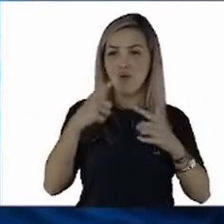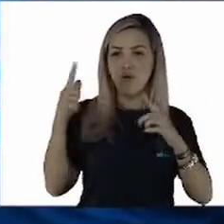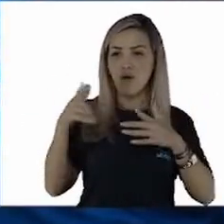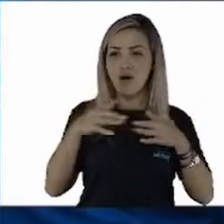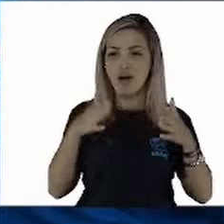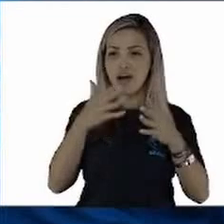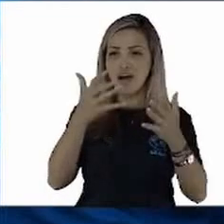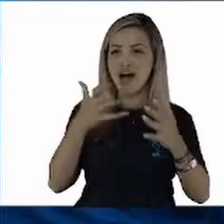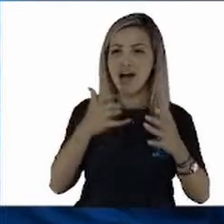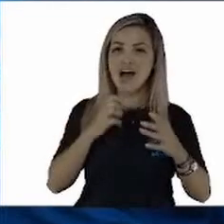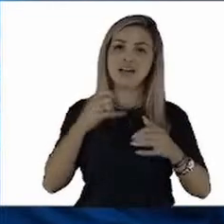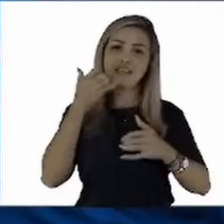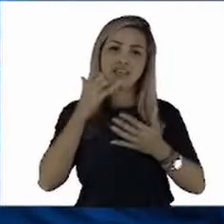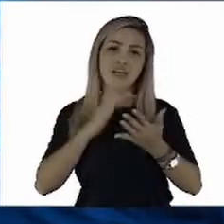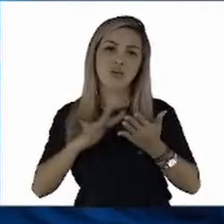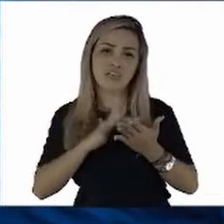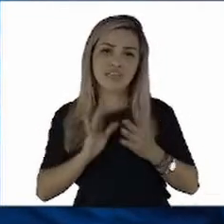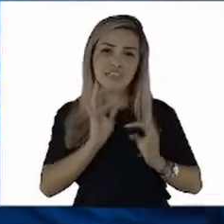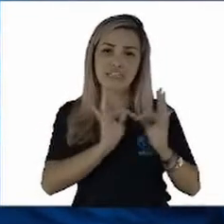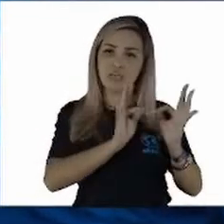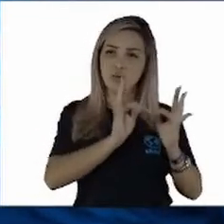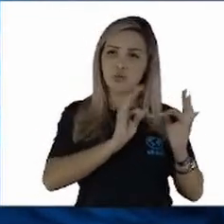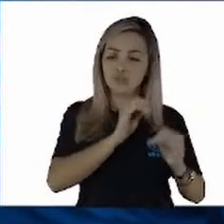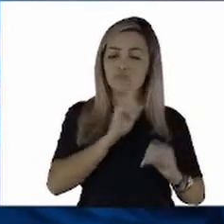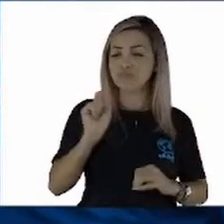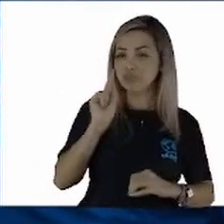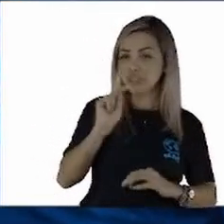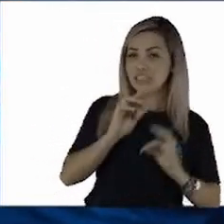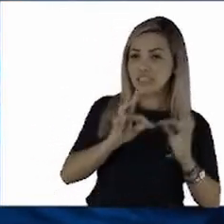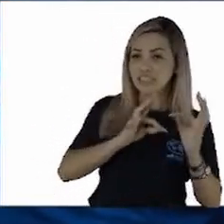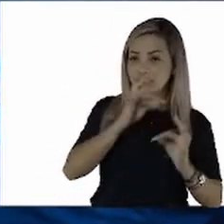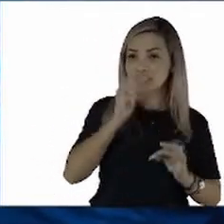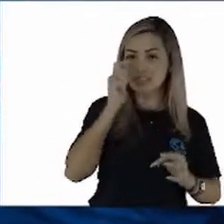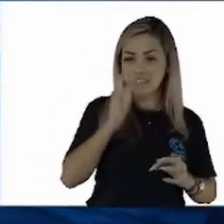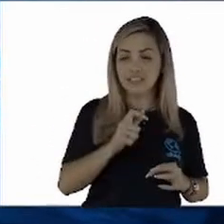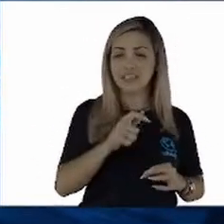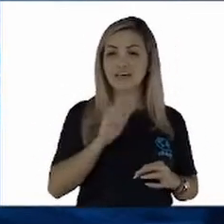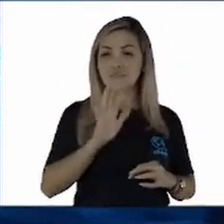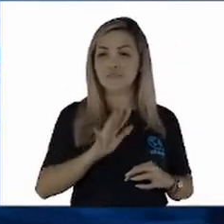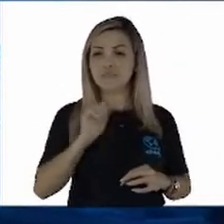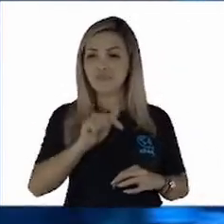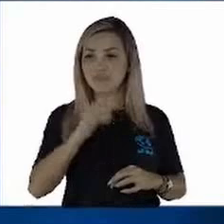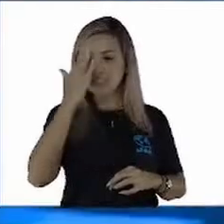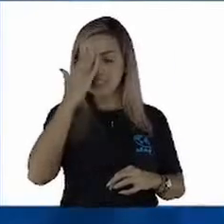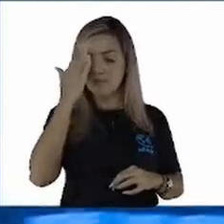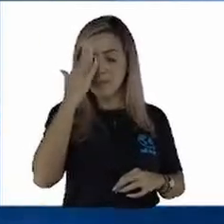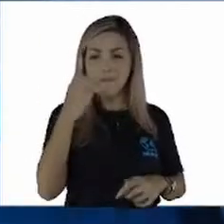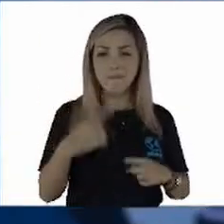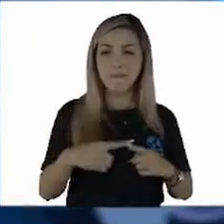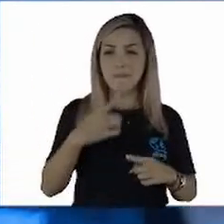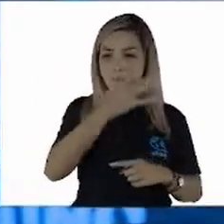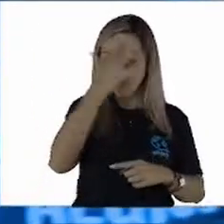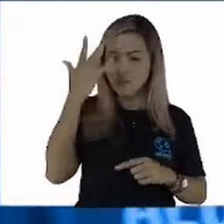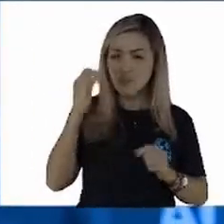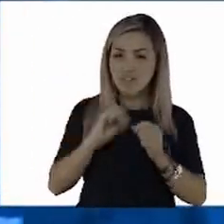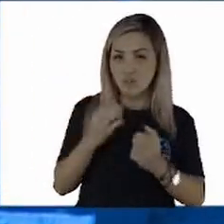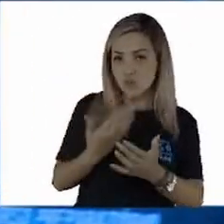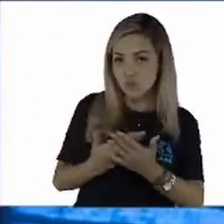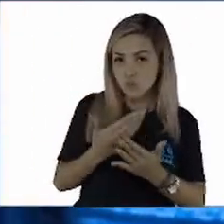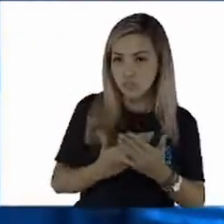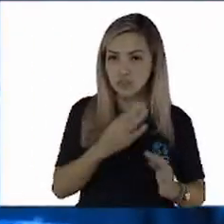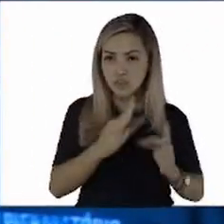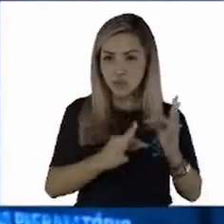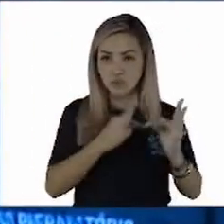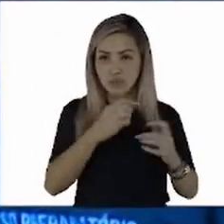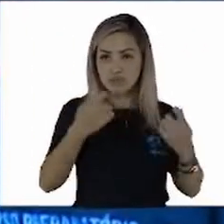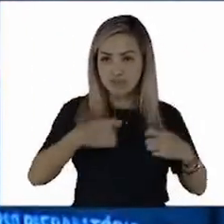também, que seria mexer com celular, tecnologia, mas... Tecnologia é uma área que te interessa. É. Mas você sabe, Victor Hugo, que pra pessoa fazer tecnologia,